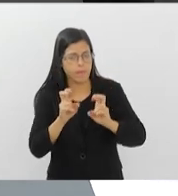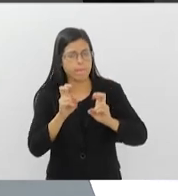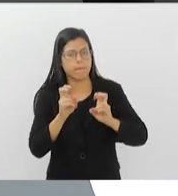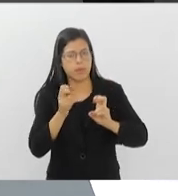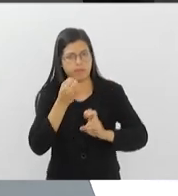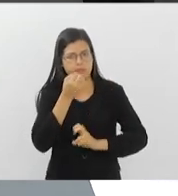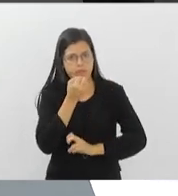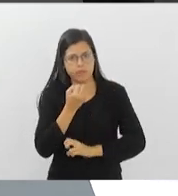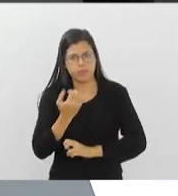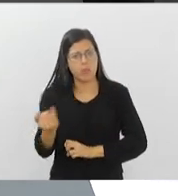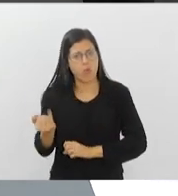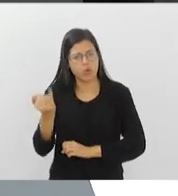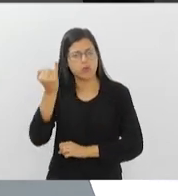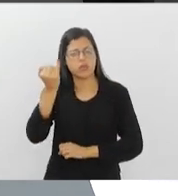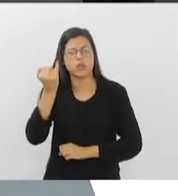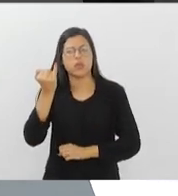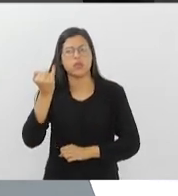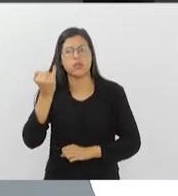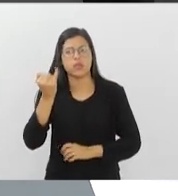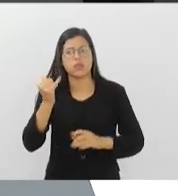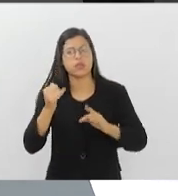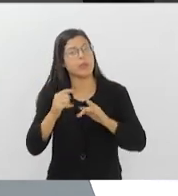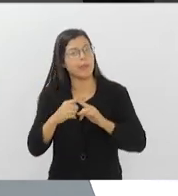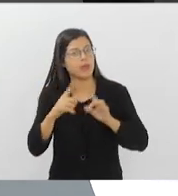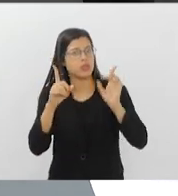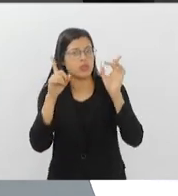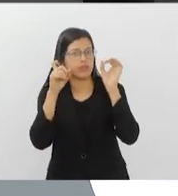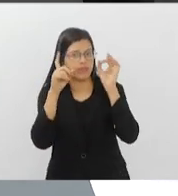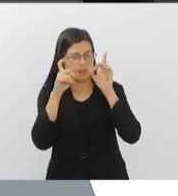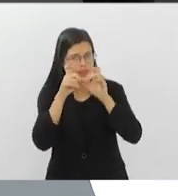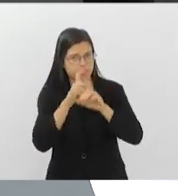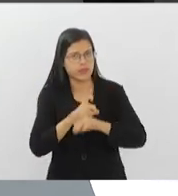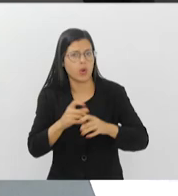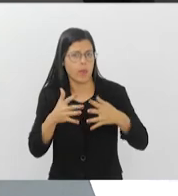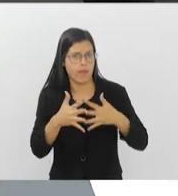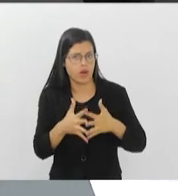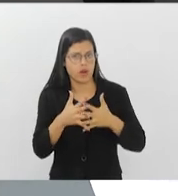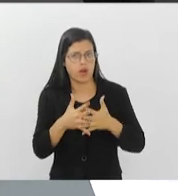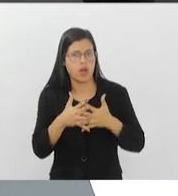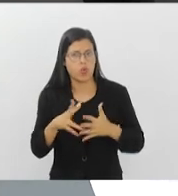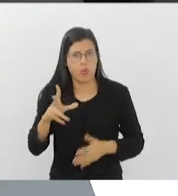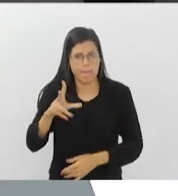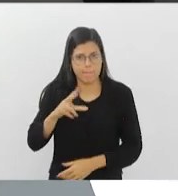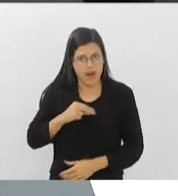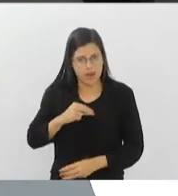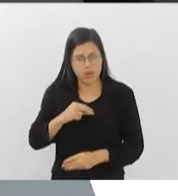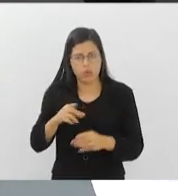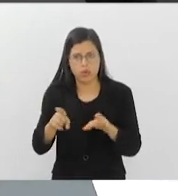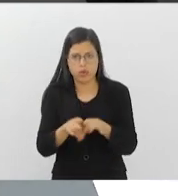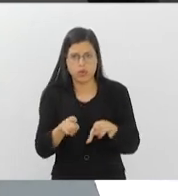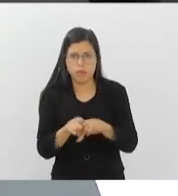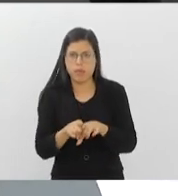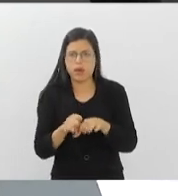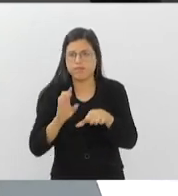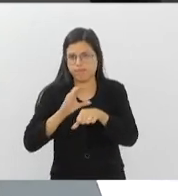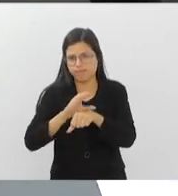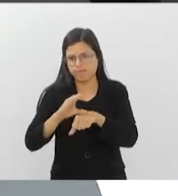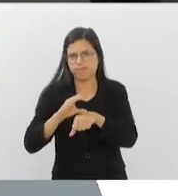pertinente, mas polêmico, tanto no mérito quanto na